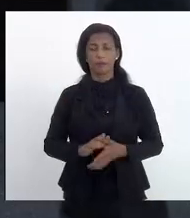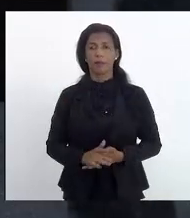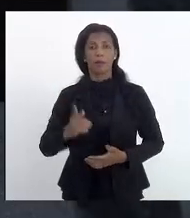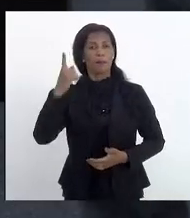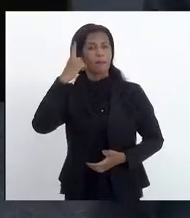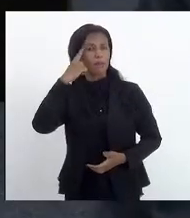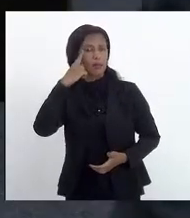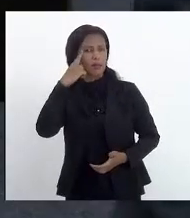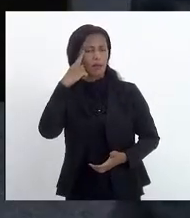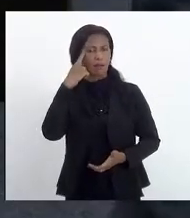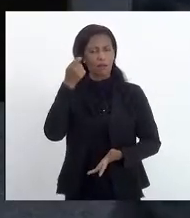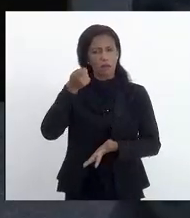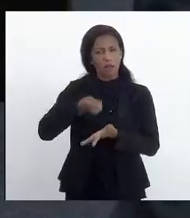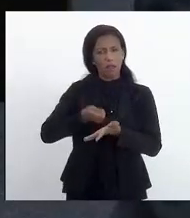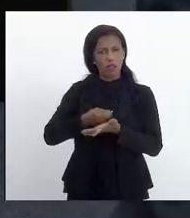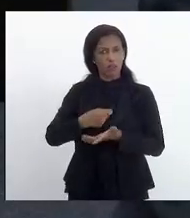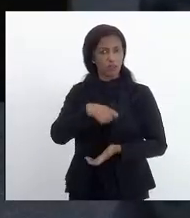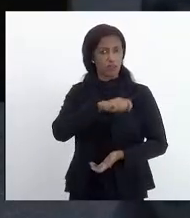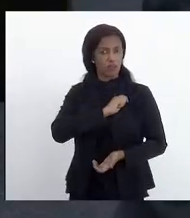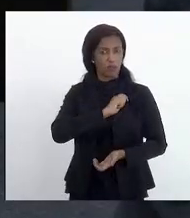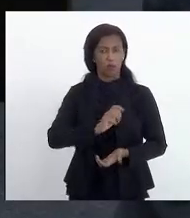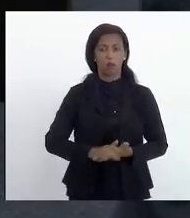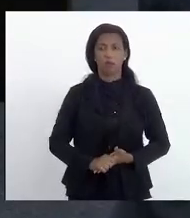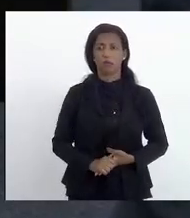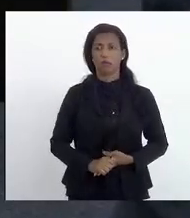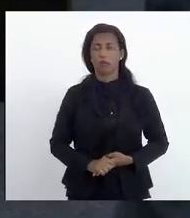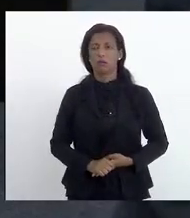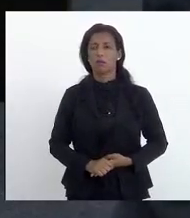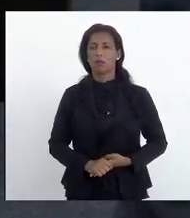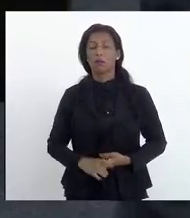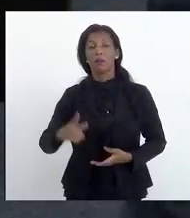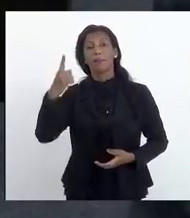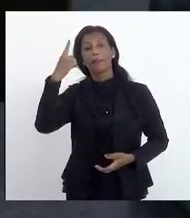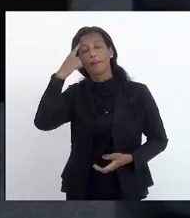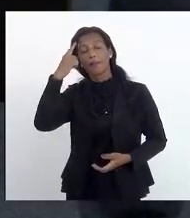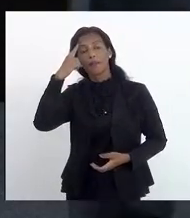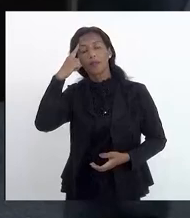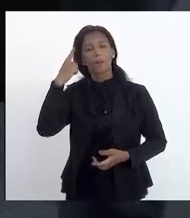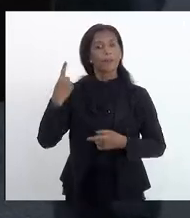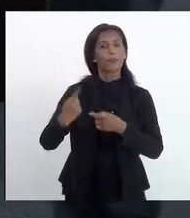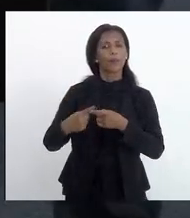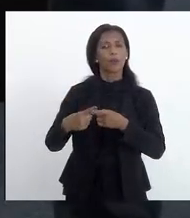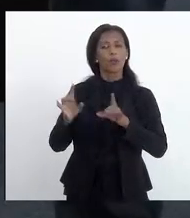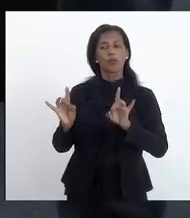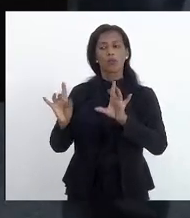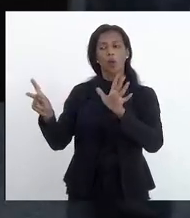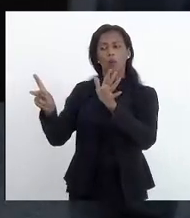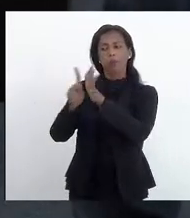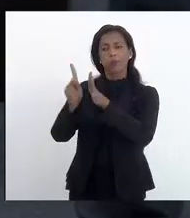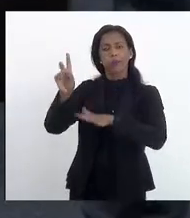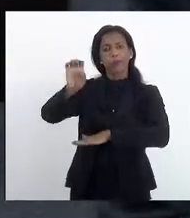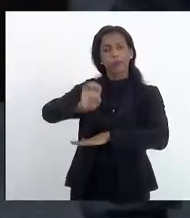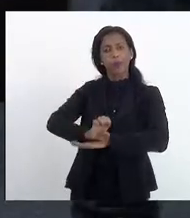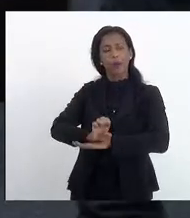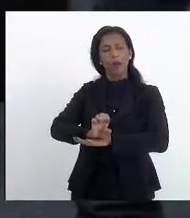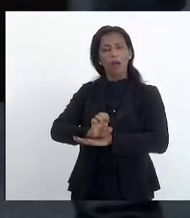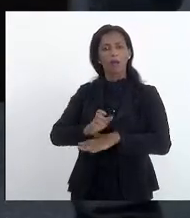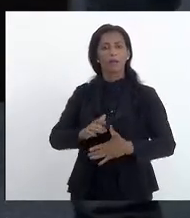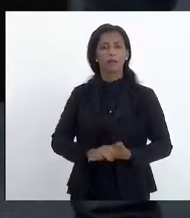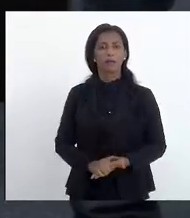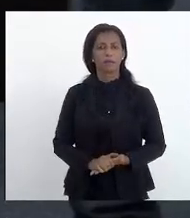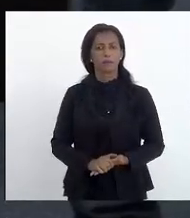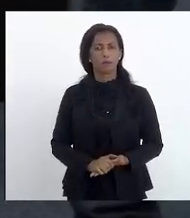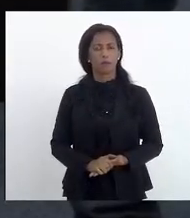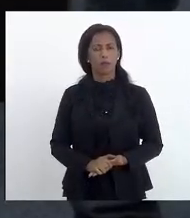Pensar nesse regime de recuperação fiscal. Pensar por que só o Estado